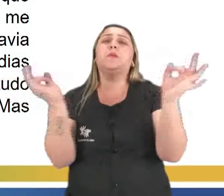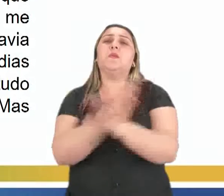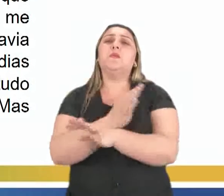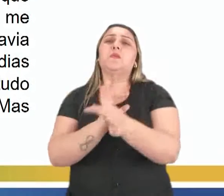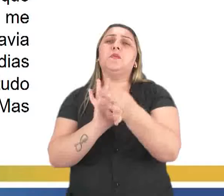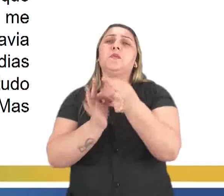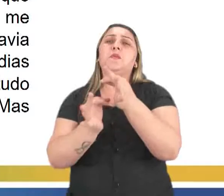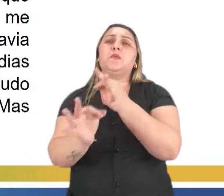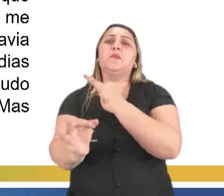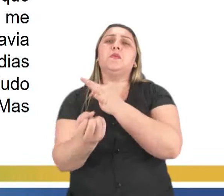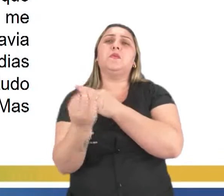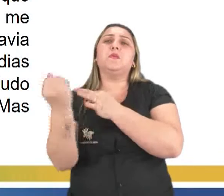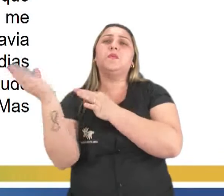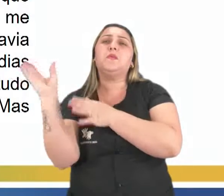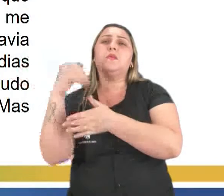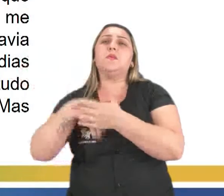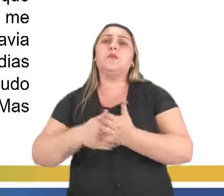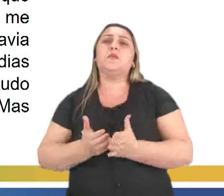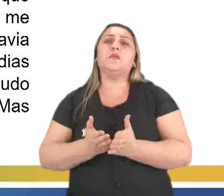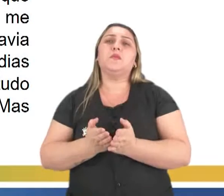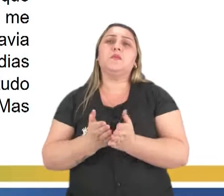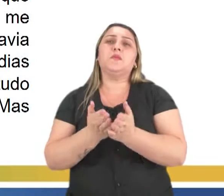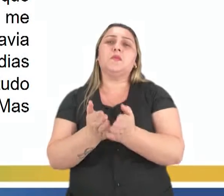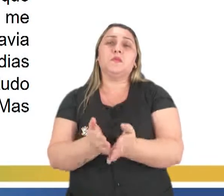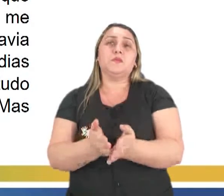longa viagem, embarquei no naviozinho.